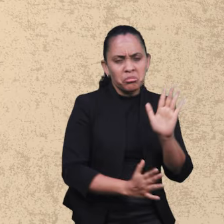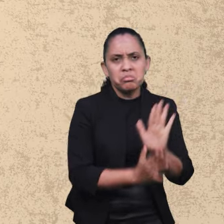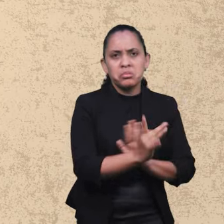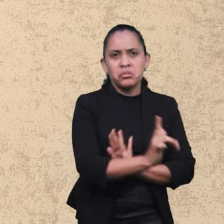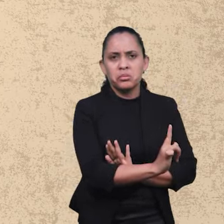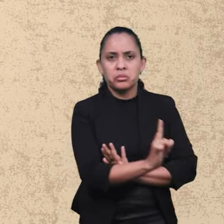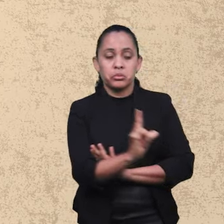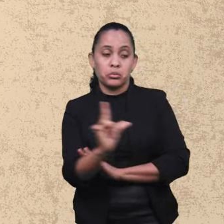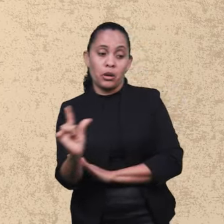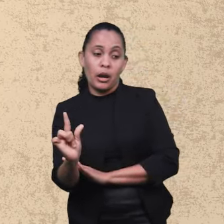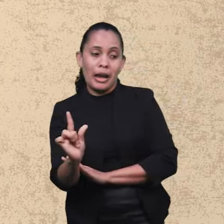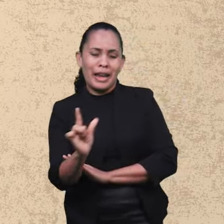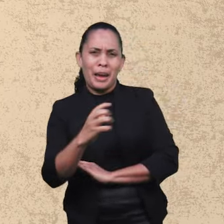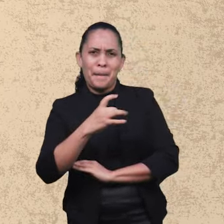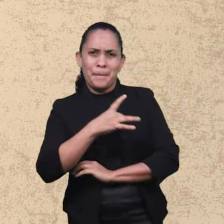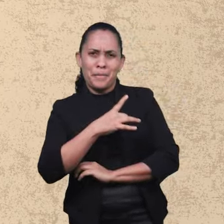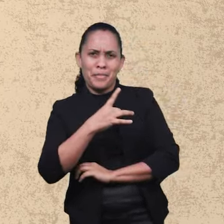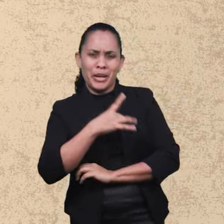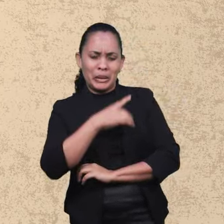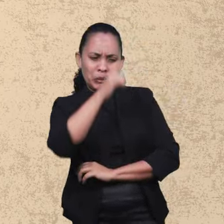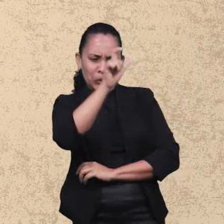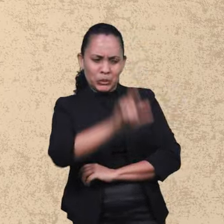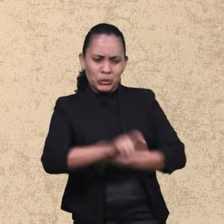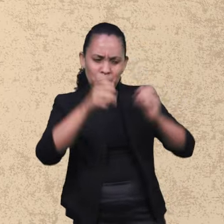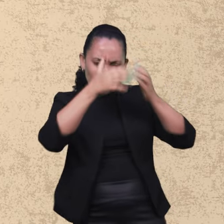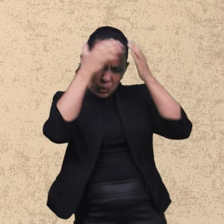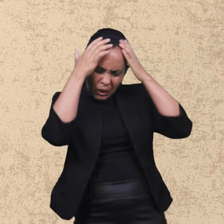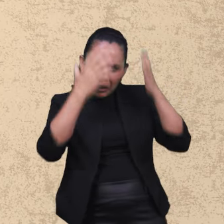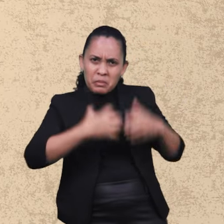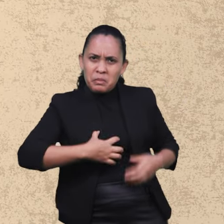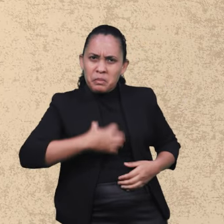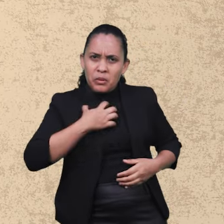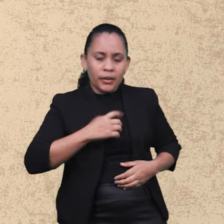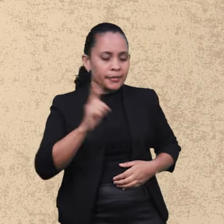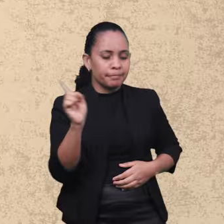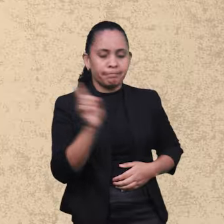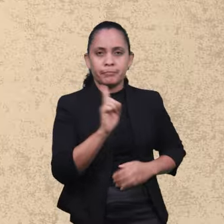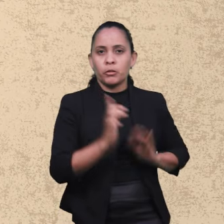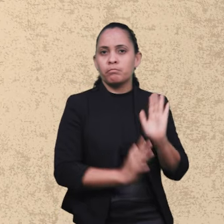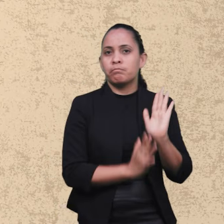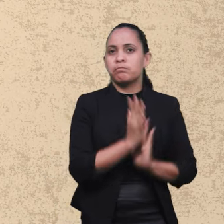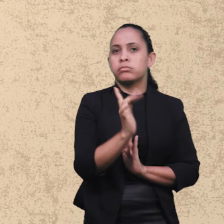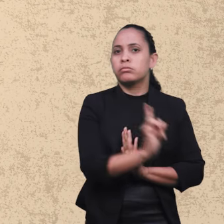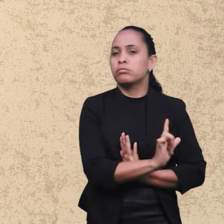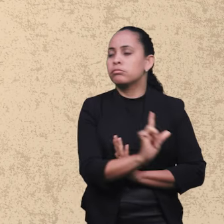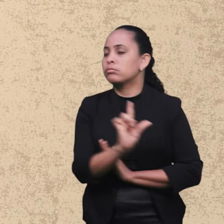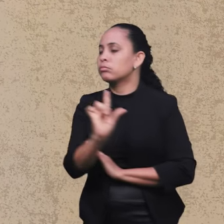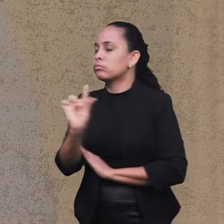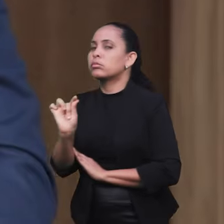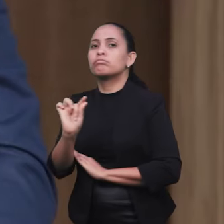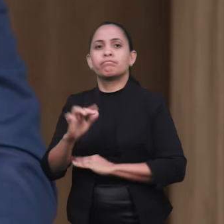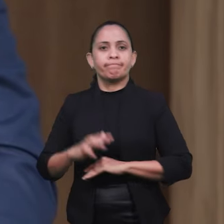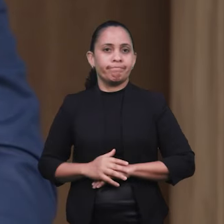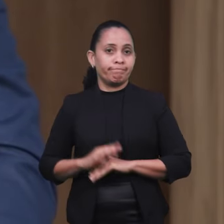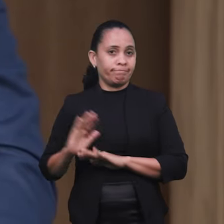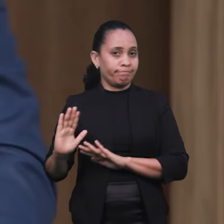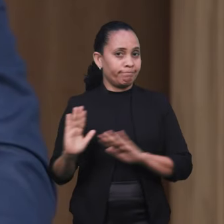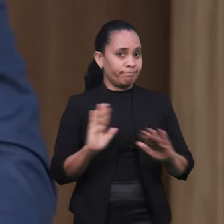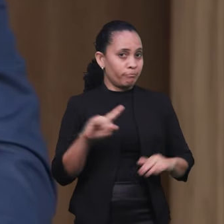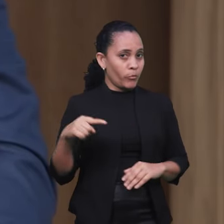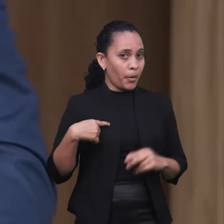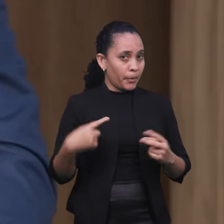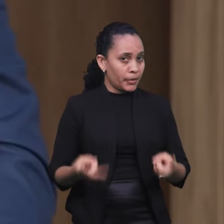não temendo a ira do rei, porque ficou firme como vendo o invisível. Pela fé, nós